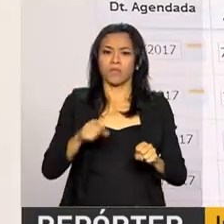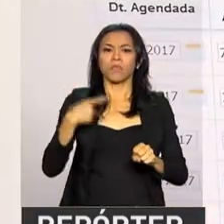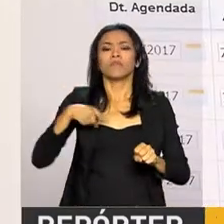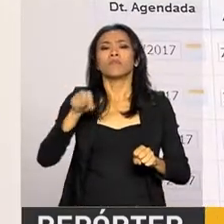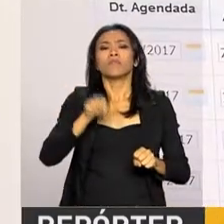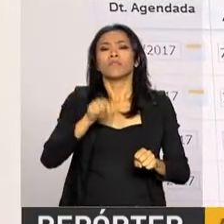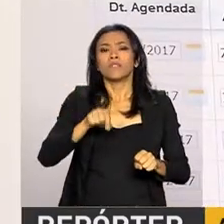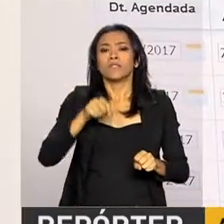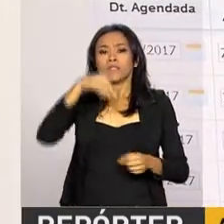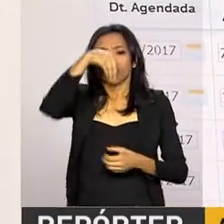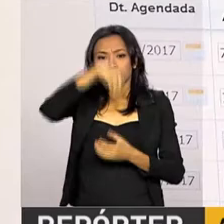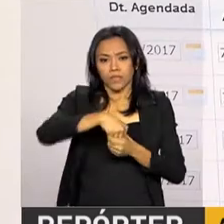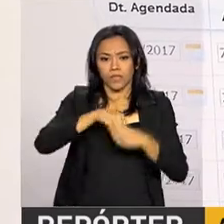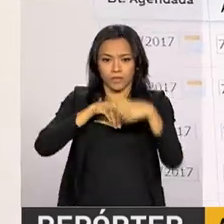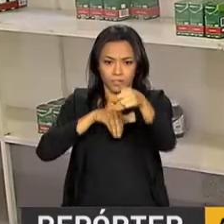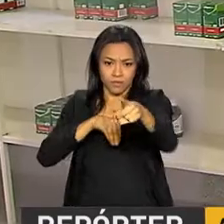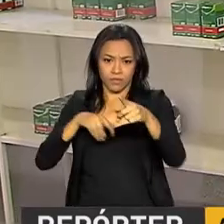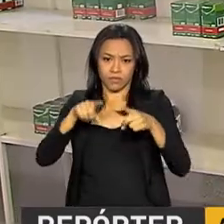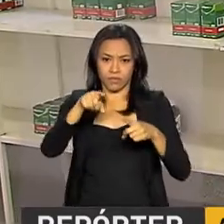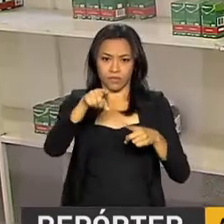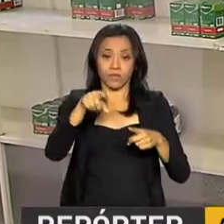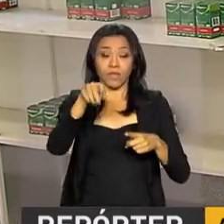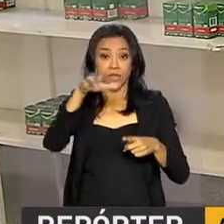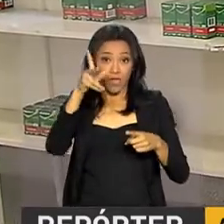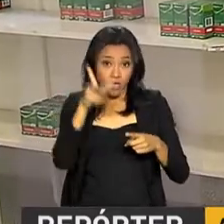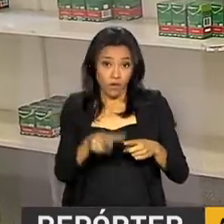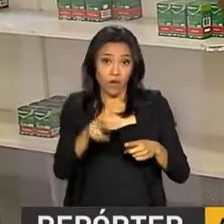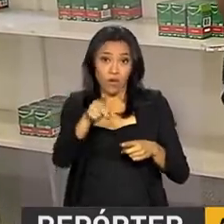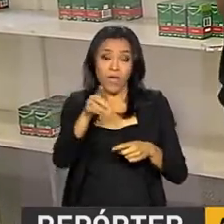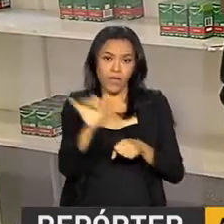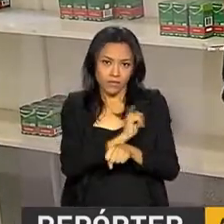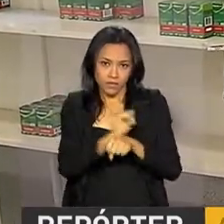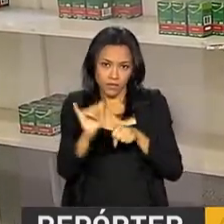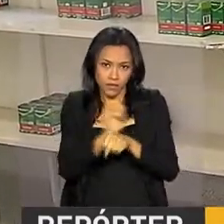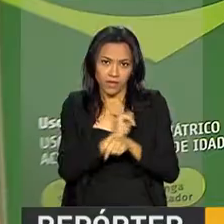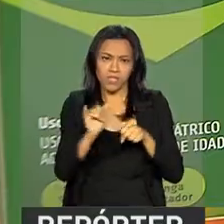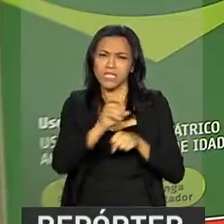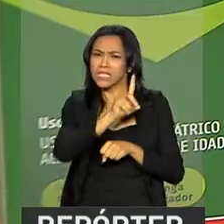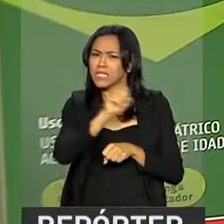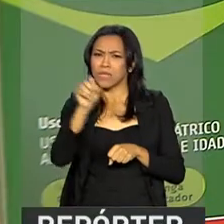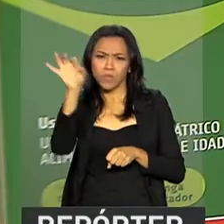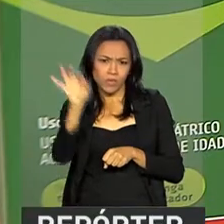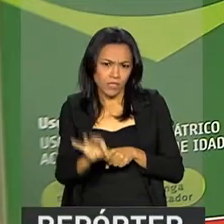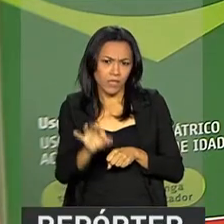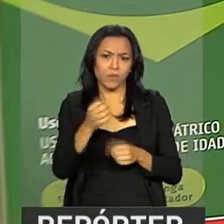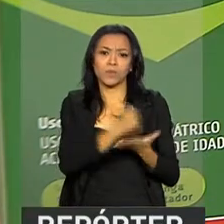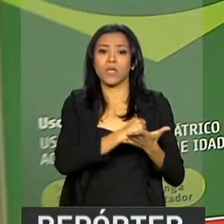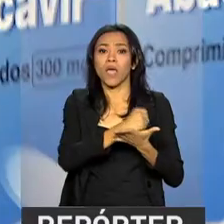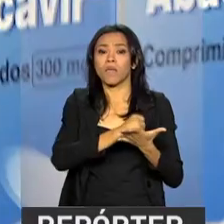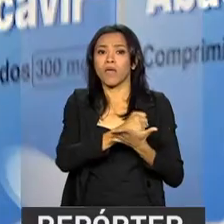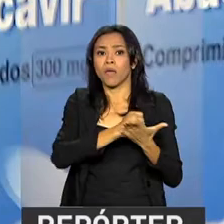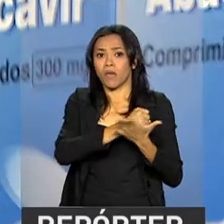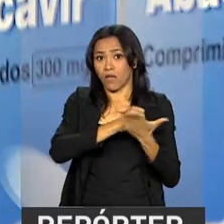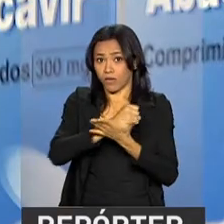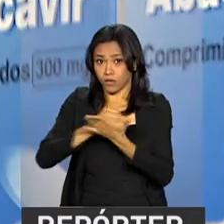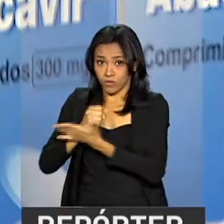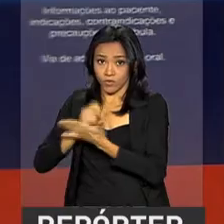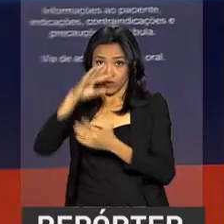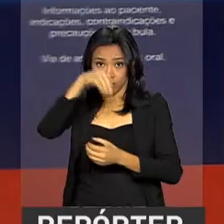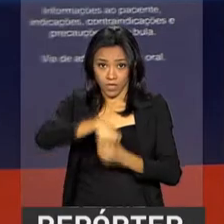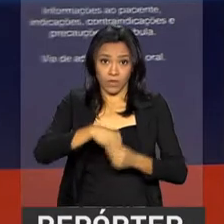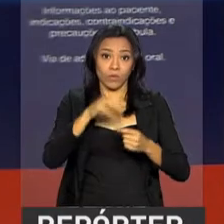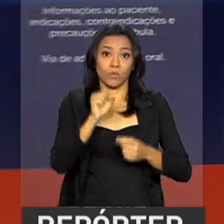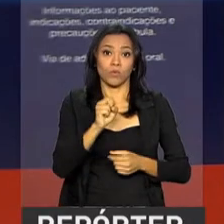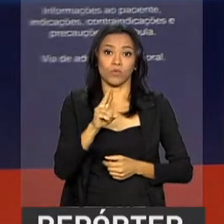da assistência farmacêutica com o lançamento da ferramenta 100% dos medicamentos do sistema o único de saúde